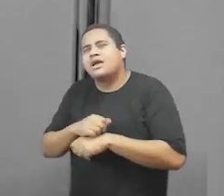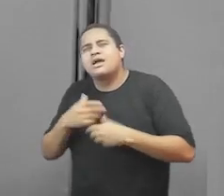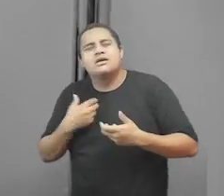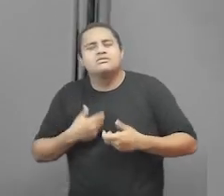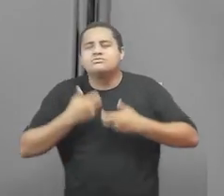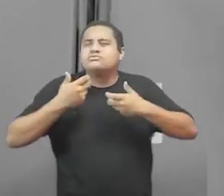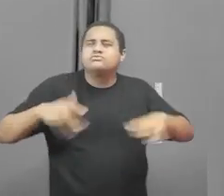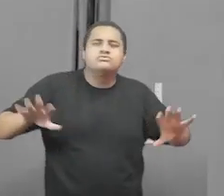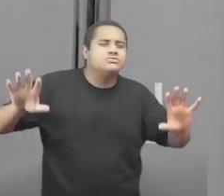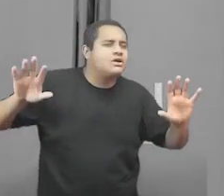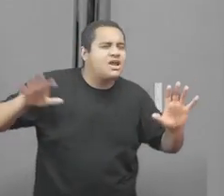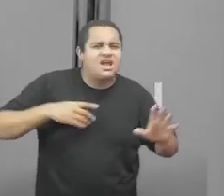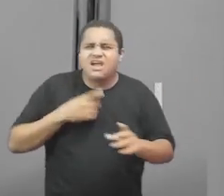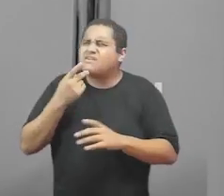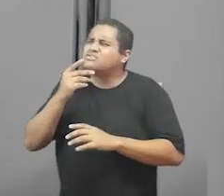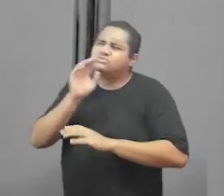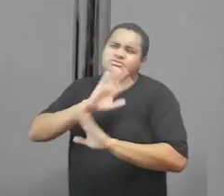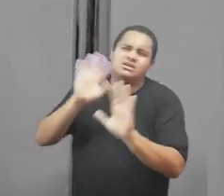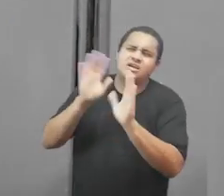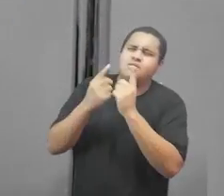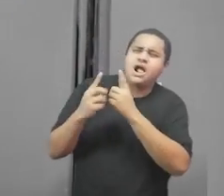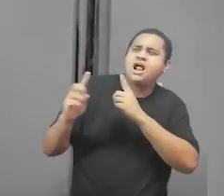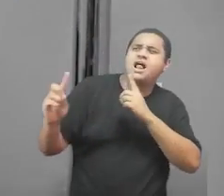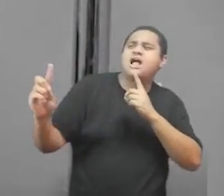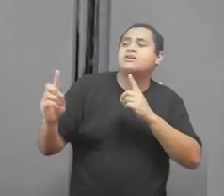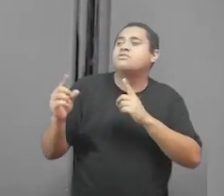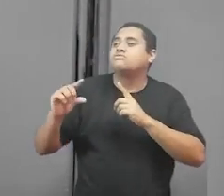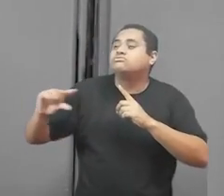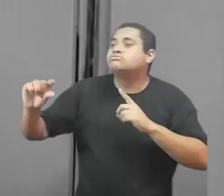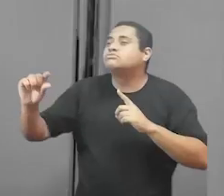esperando, não quero dizer adeus.